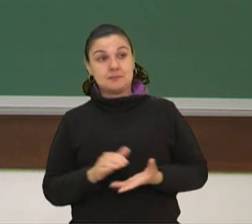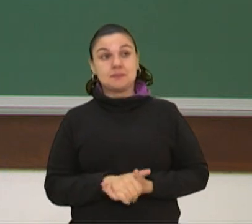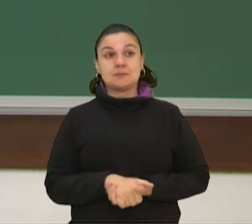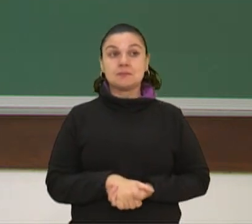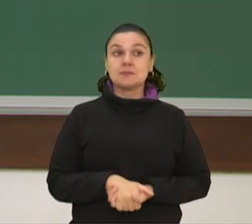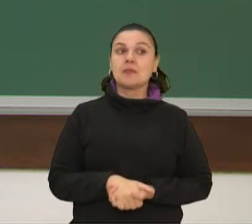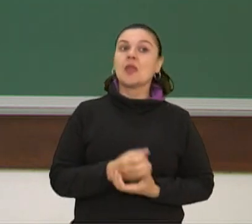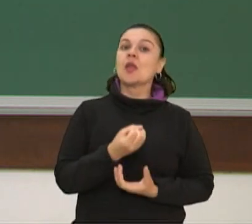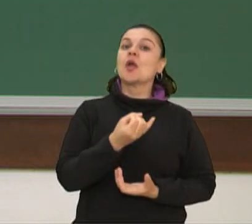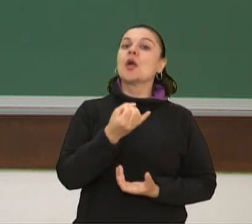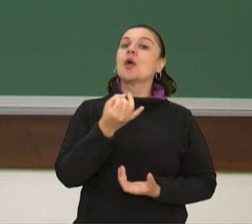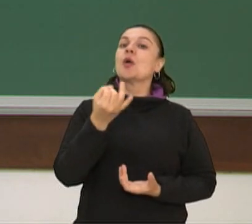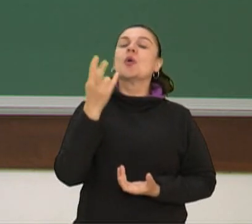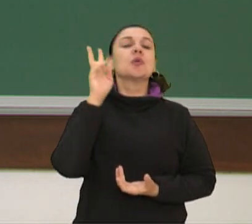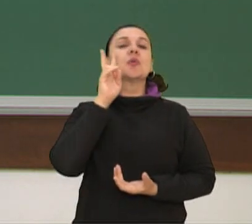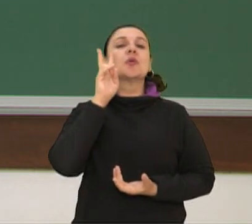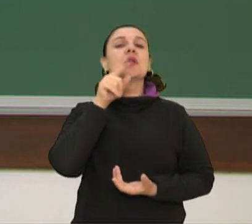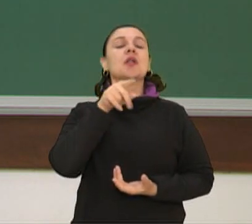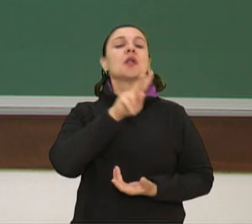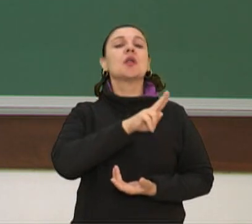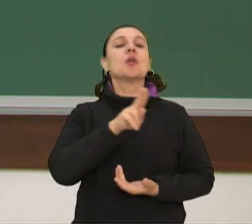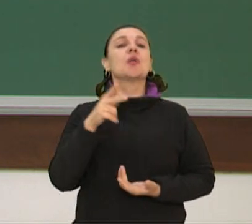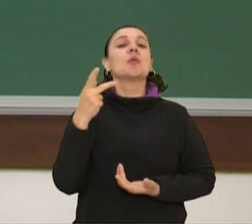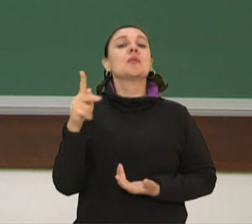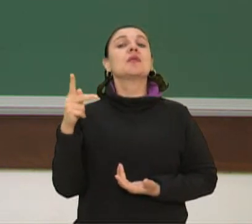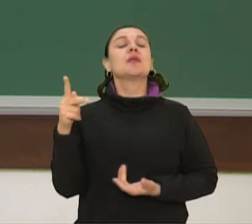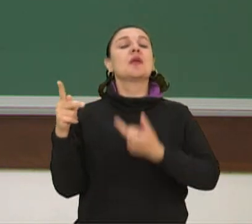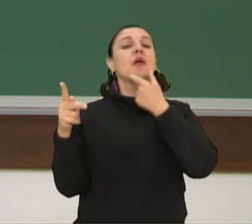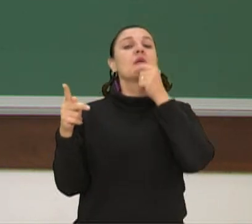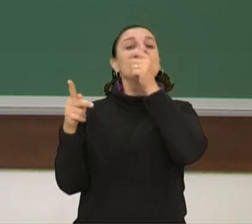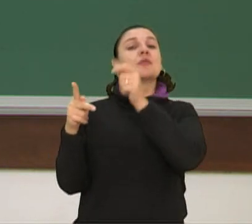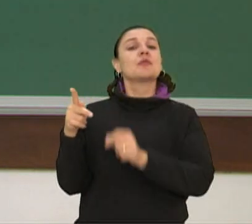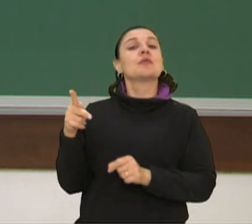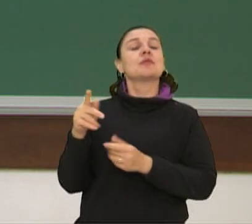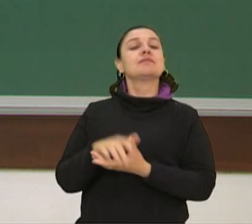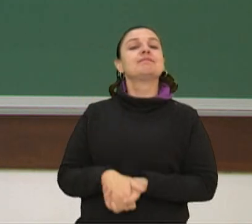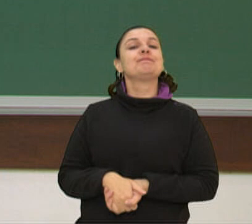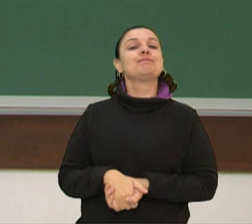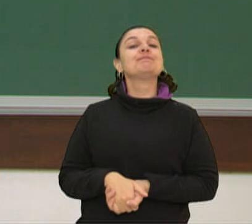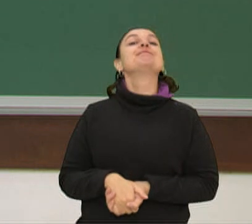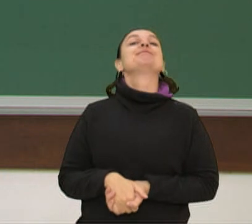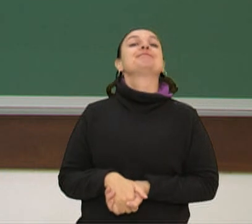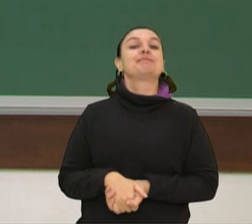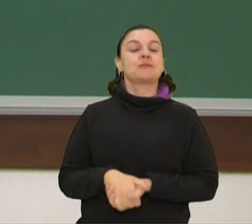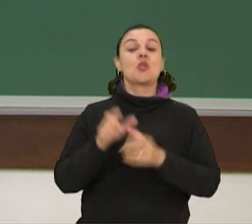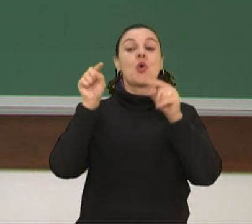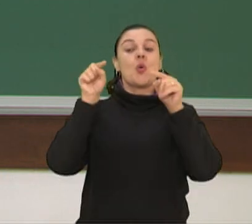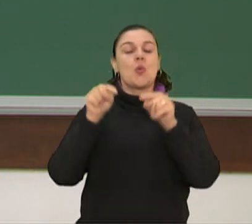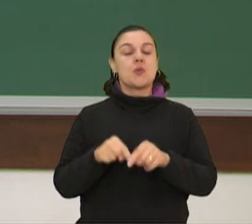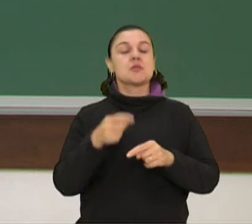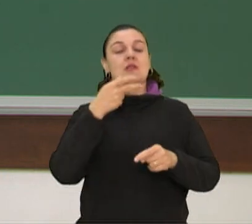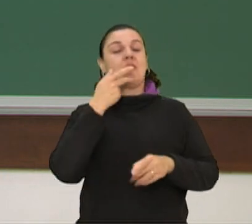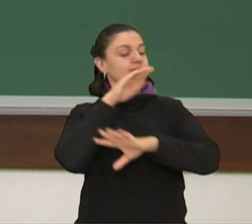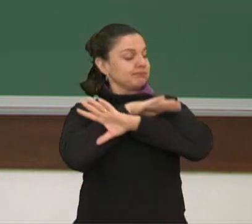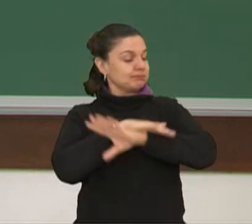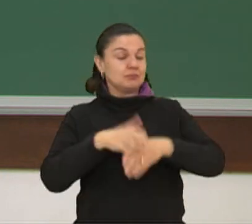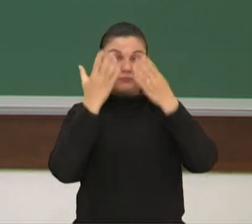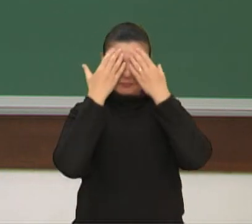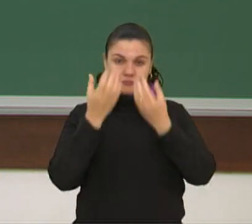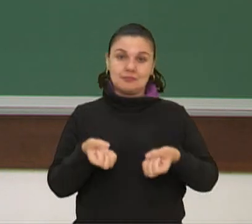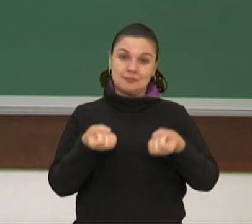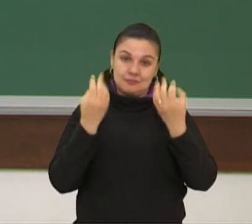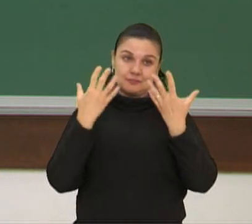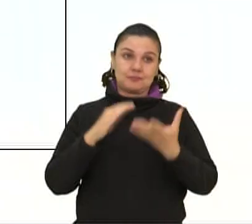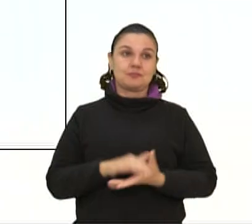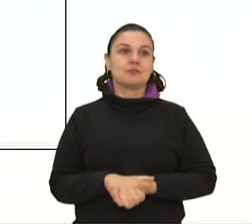que ele morreu. Lembra lá da frase que eu falei, você vai morrer? Teu bisavô já morreu. Certamente, né? Um ou